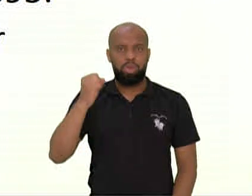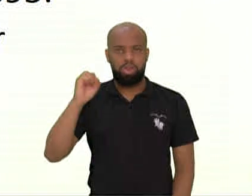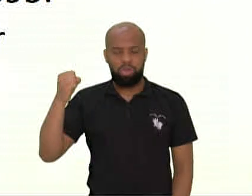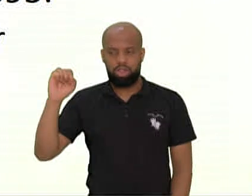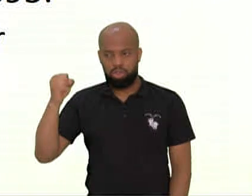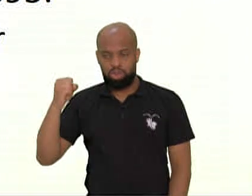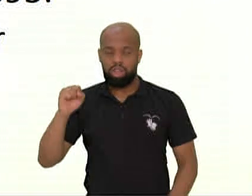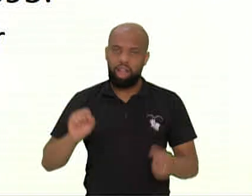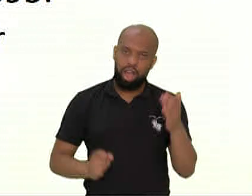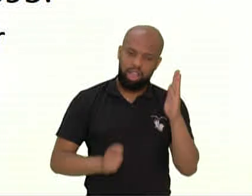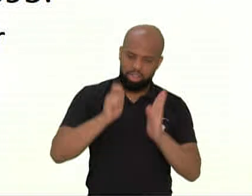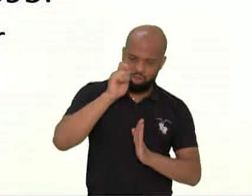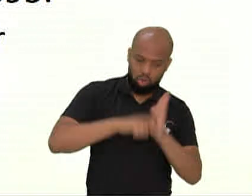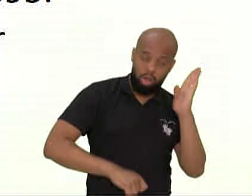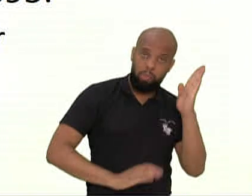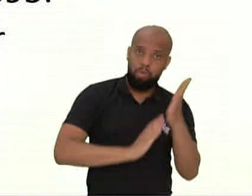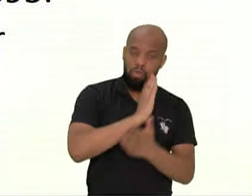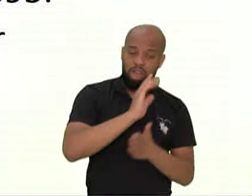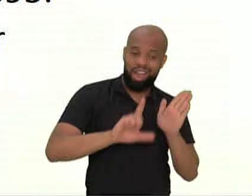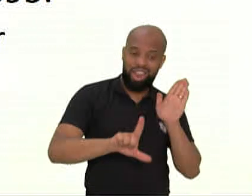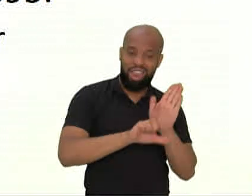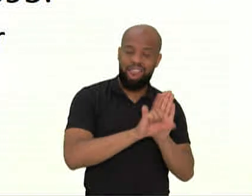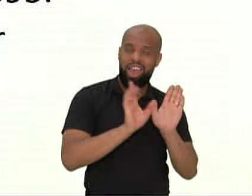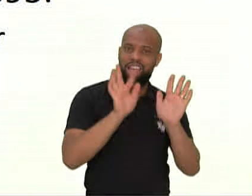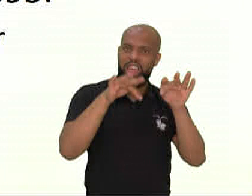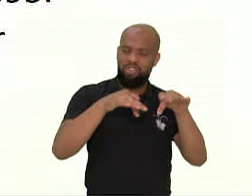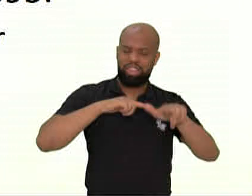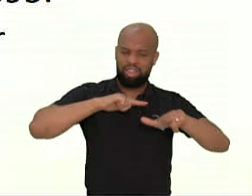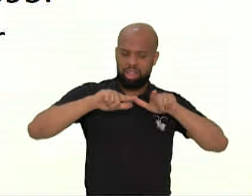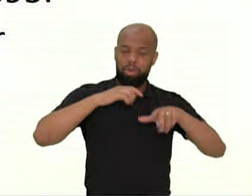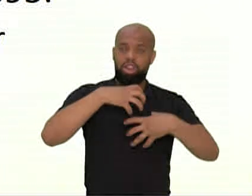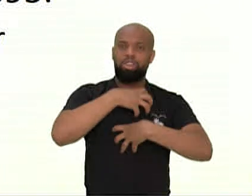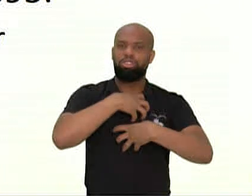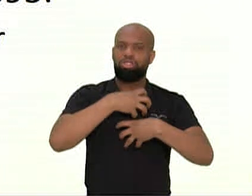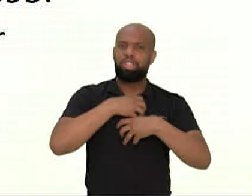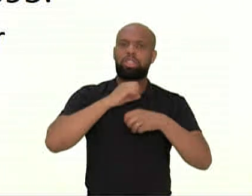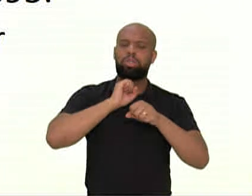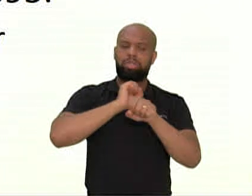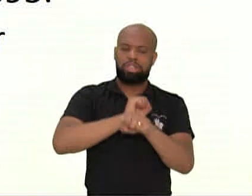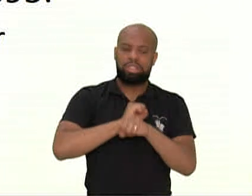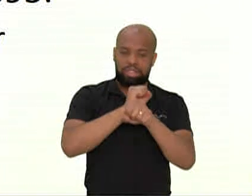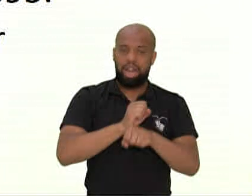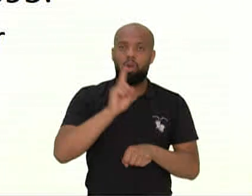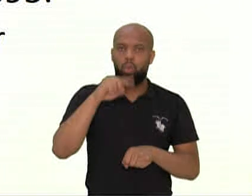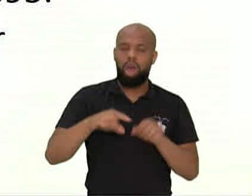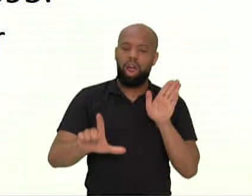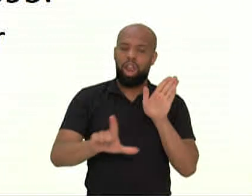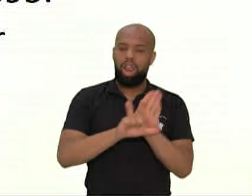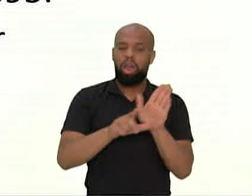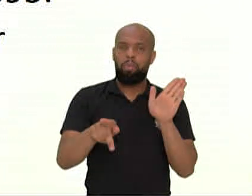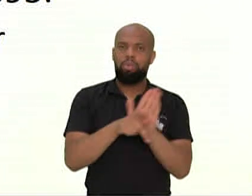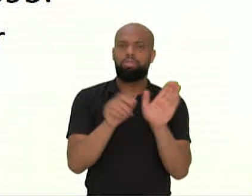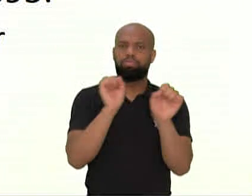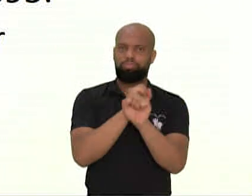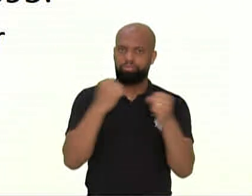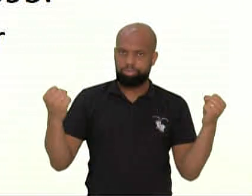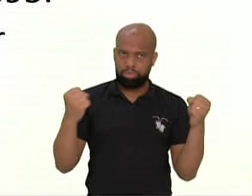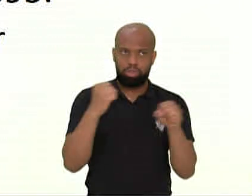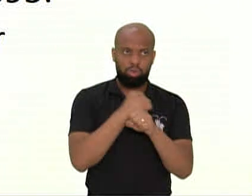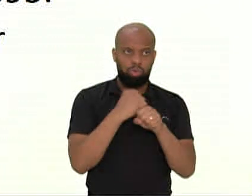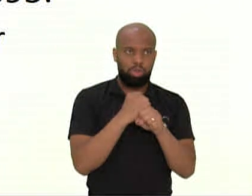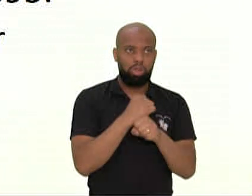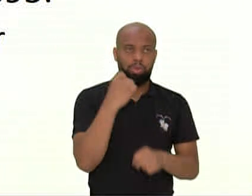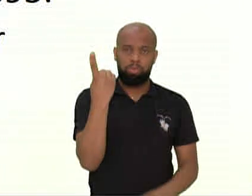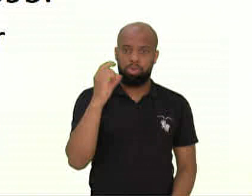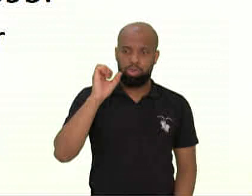Lei Áurea, a lei que colocava fim ao trabalho escravo no Brasil. Desde 1890, ela era